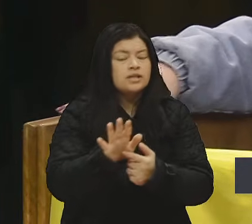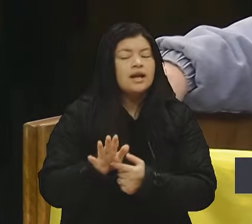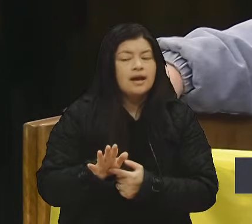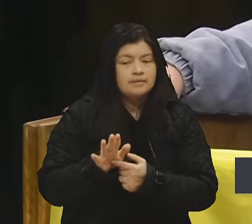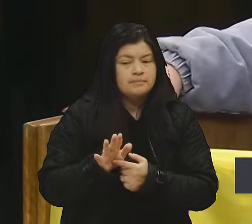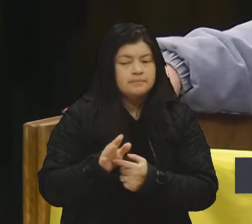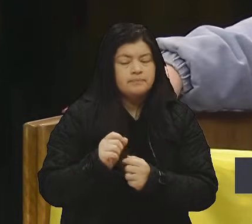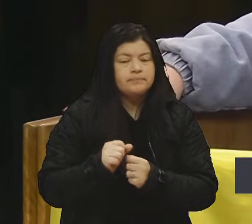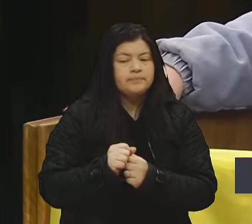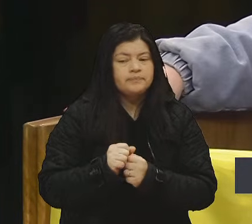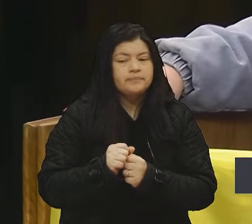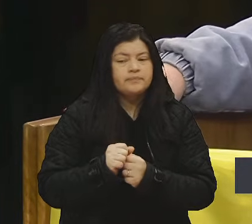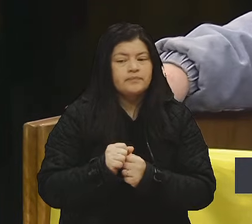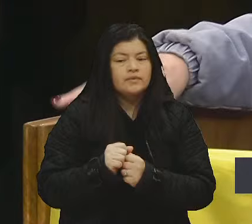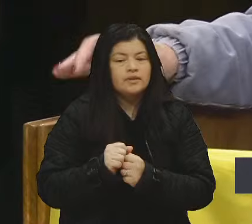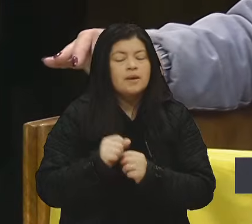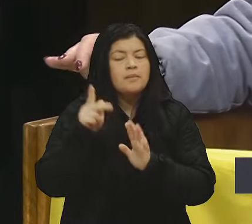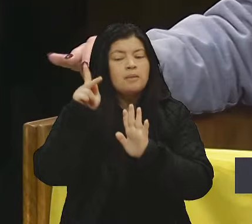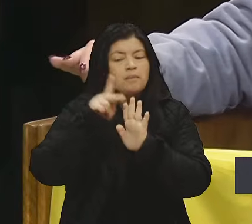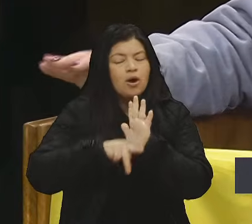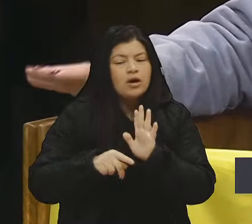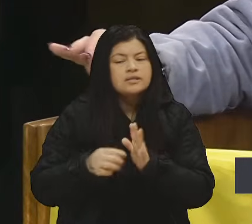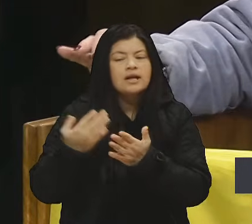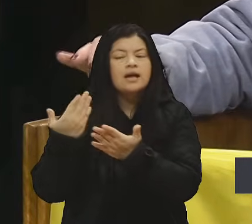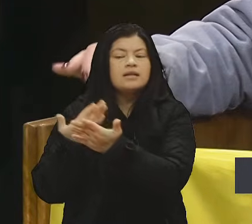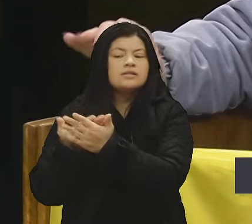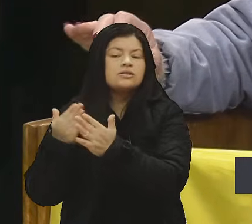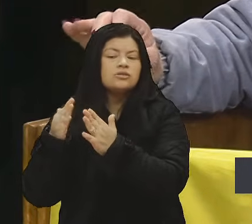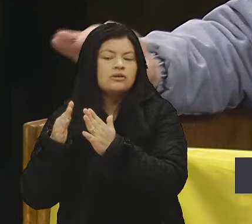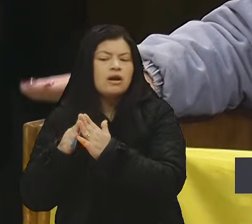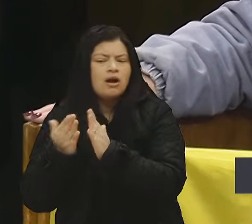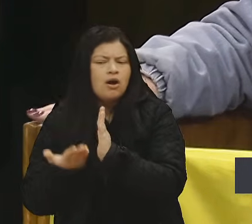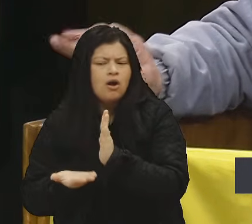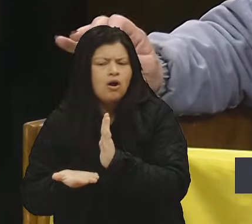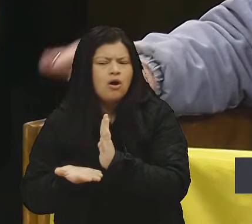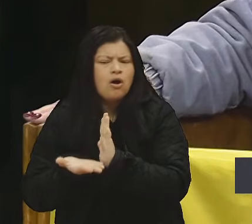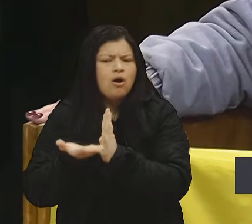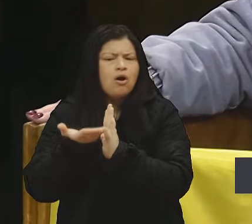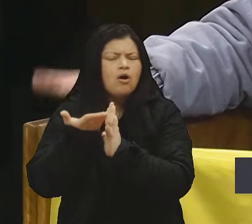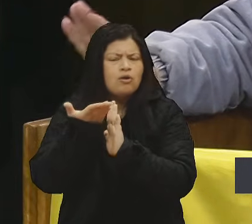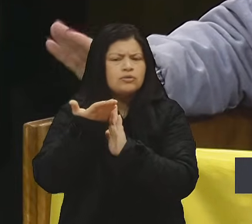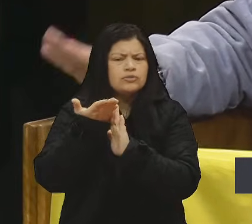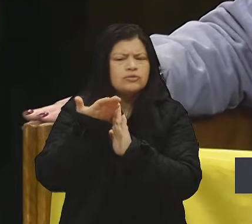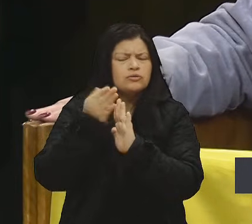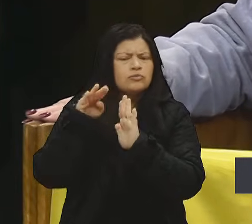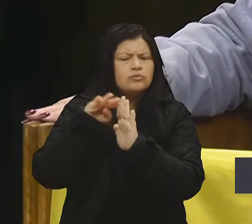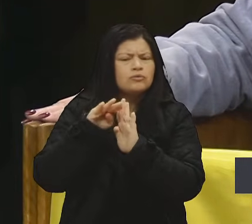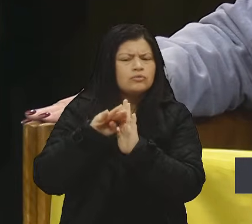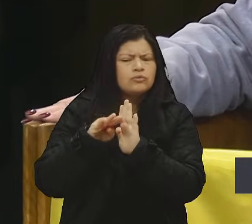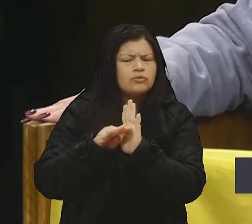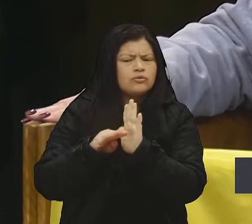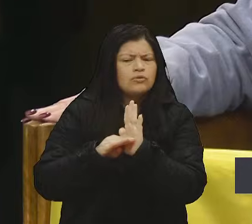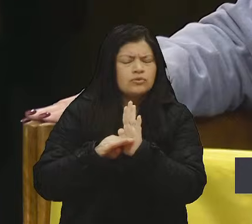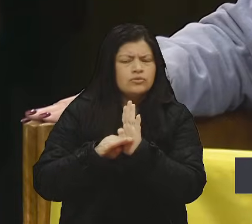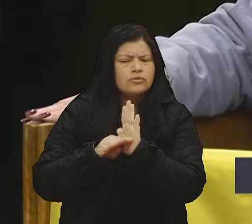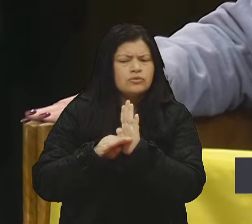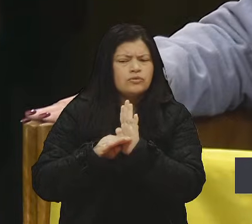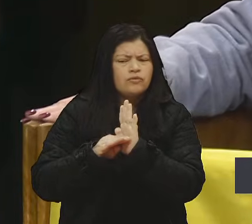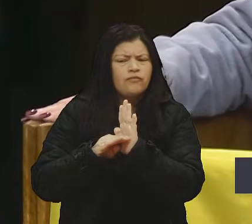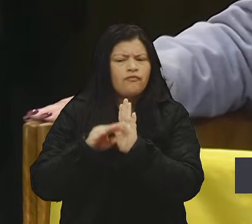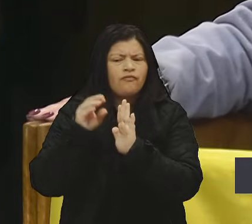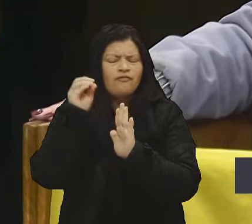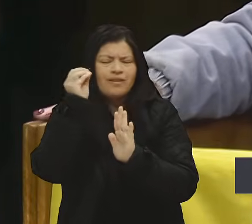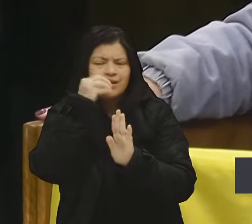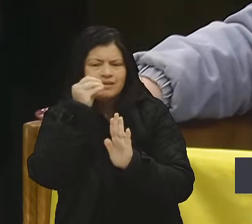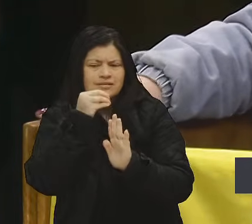escolas onde tivesse um alto índice de vulnerabilidade.